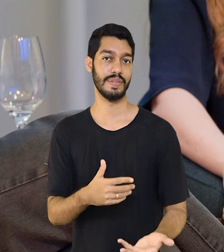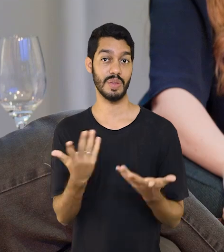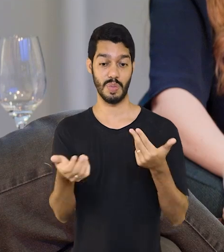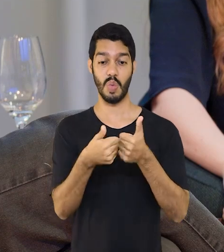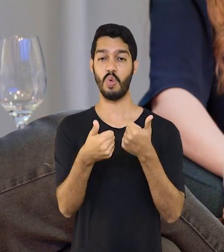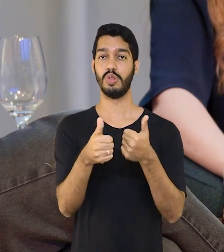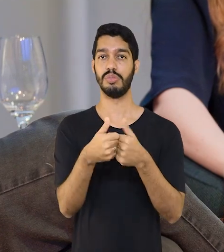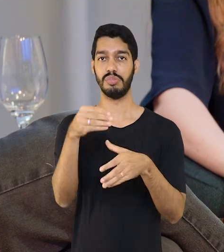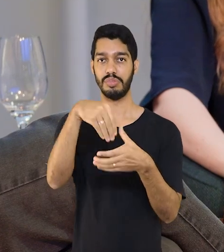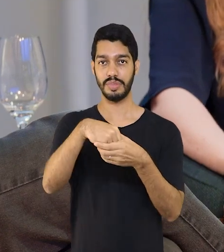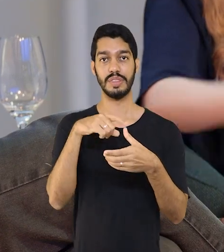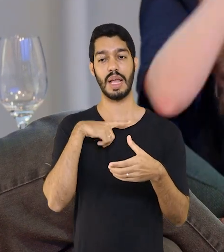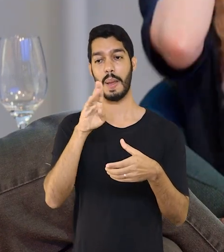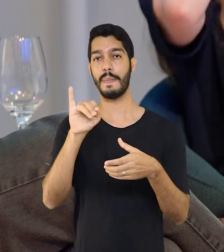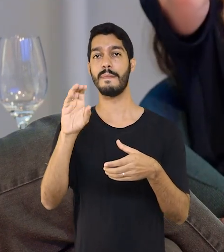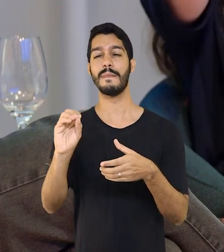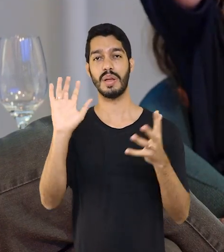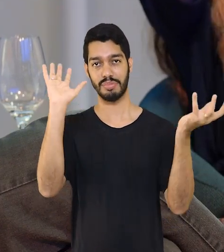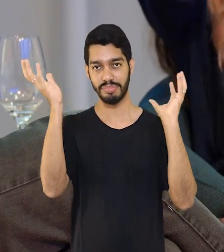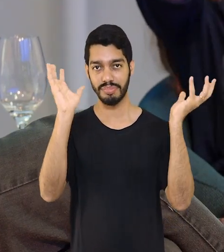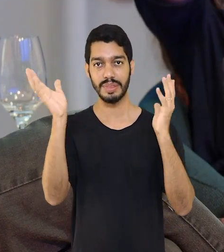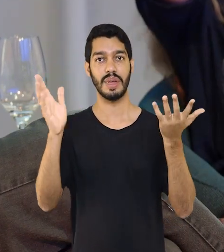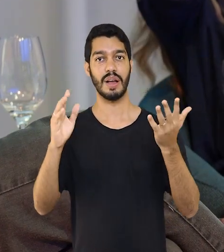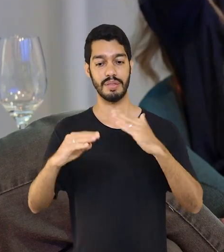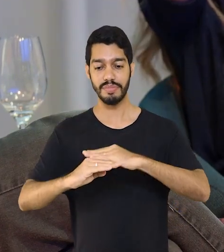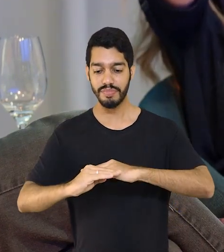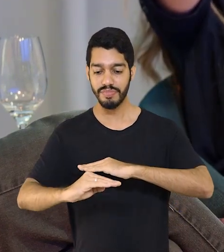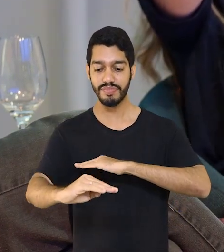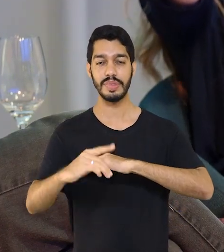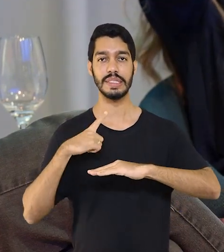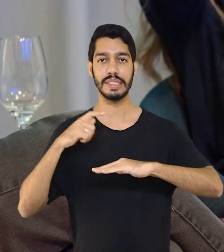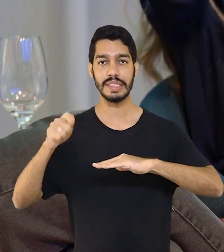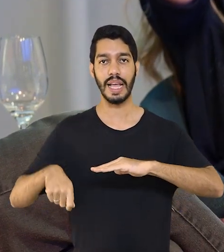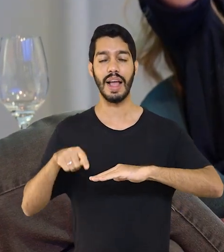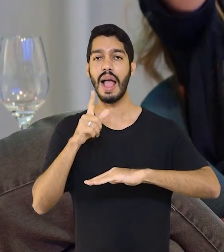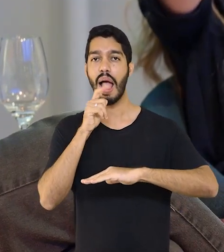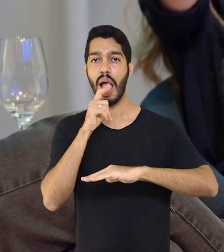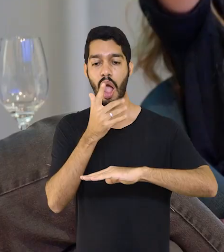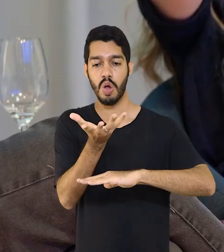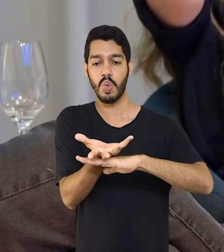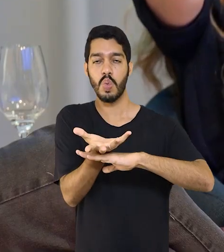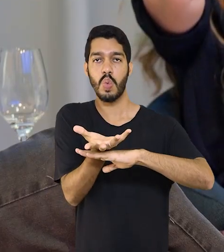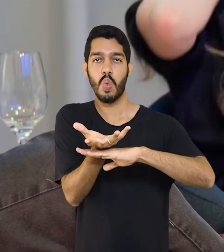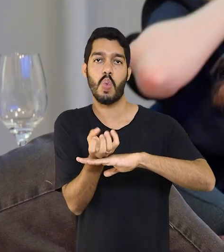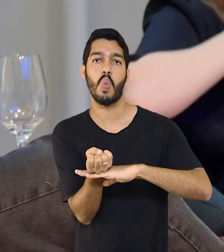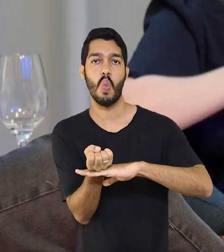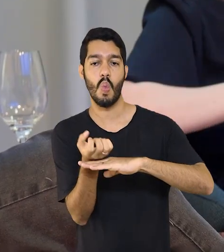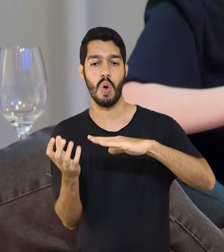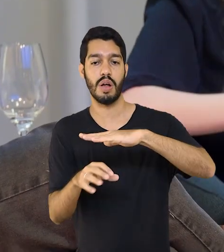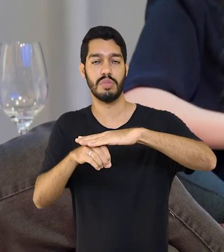novidades, né? Terminais de ônibus com soluções bioclimáticas, calçadas permeáveis. Existe já bastante tecnologia para